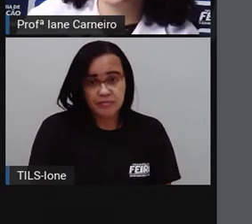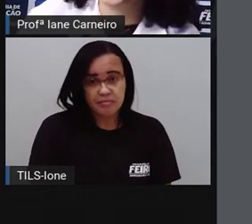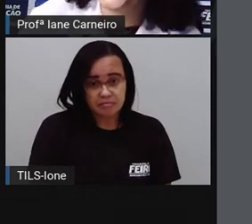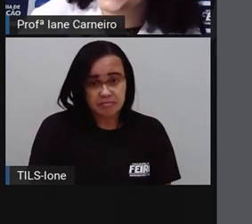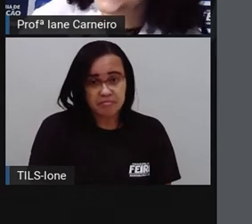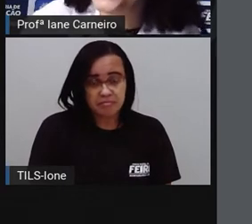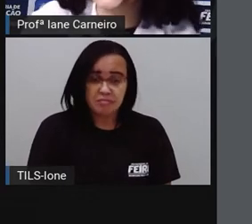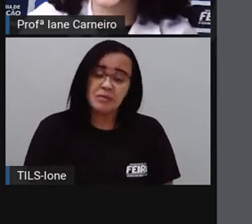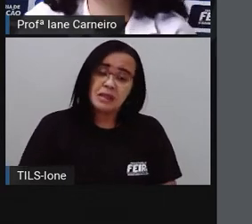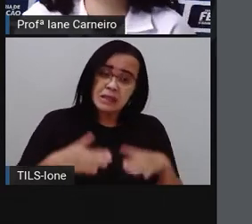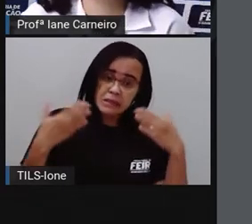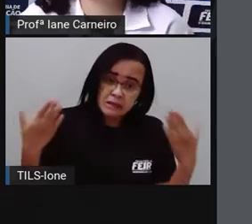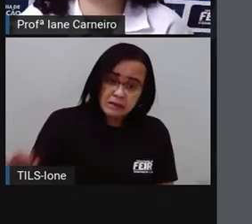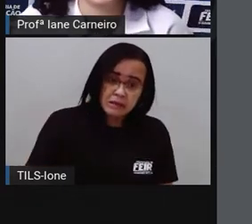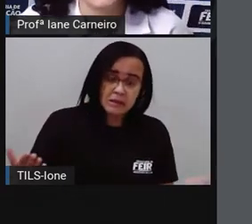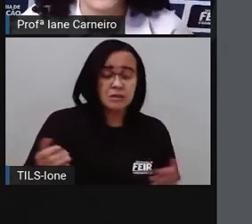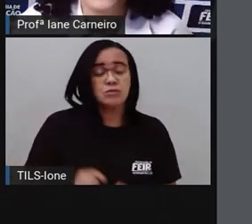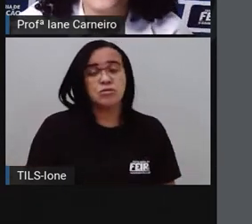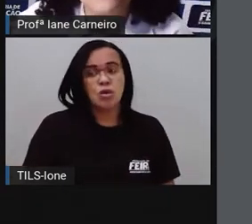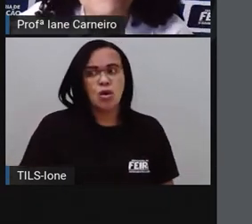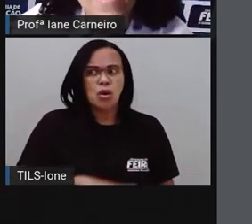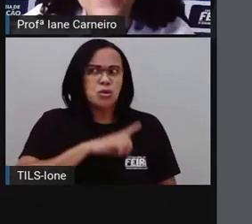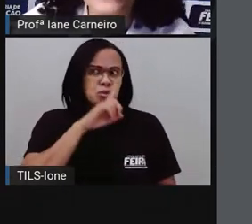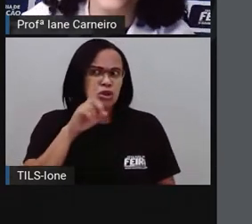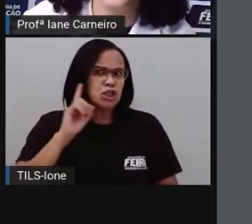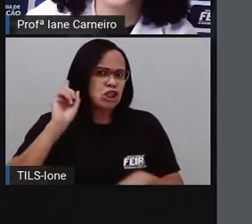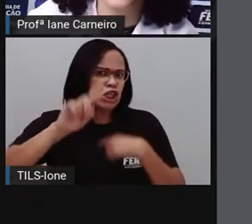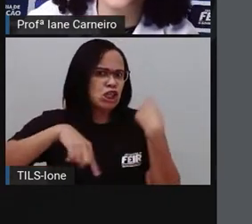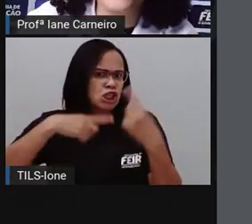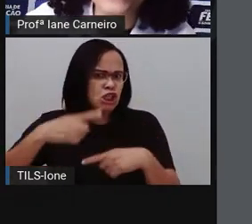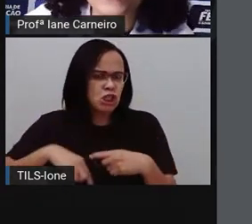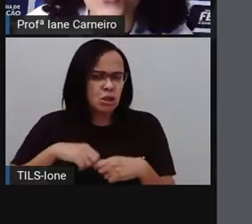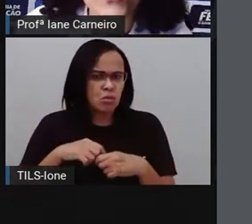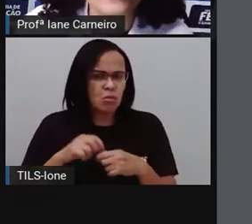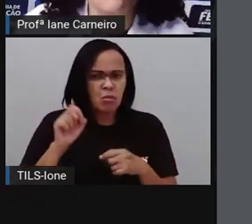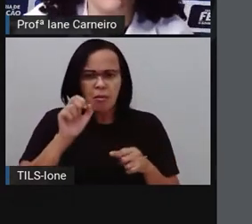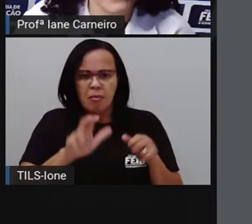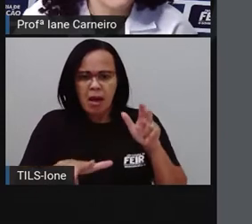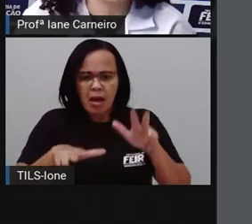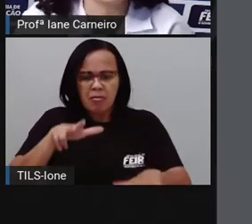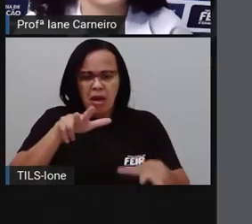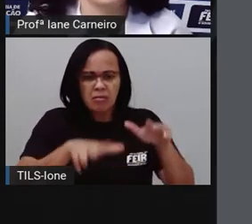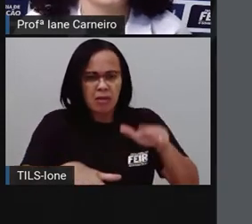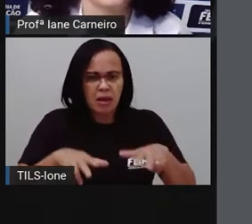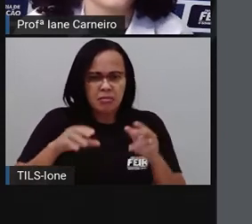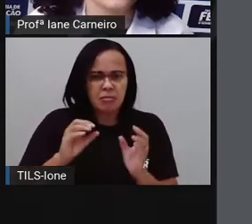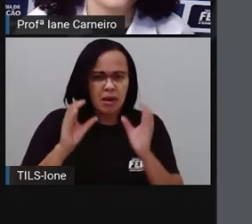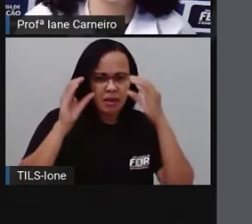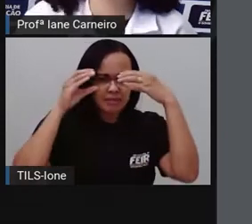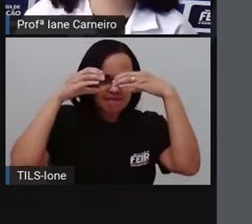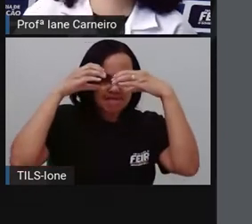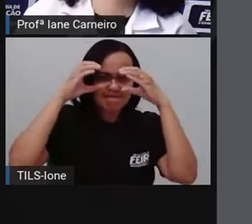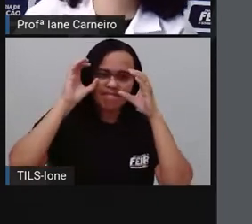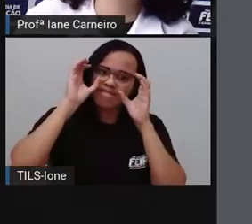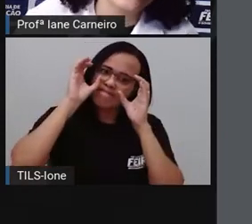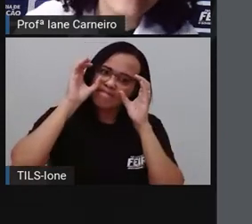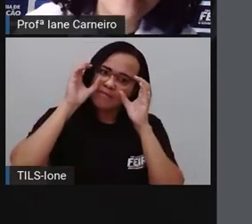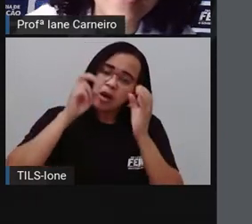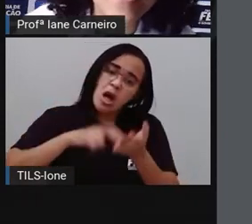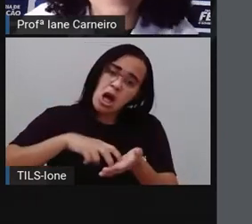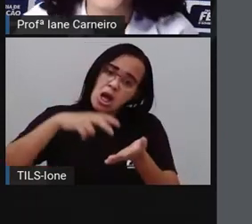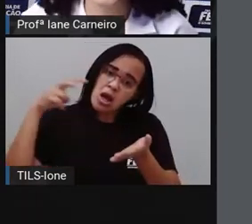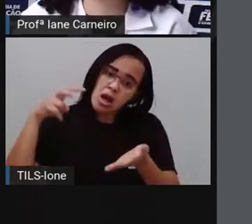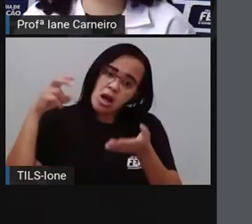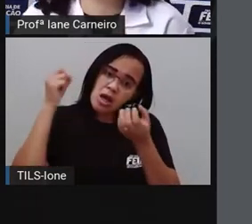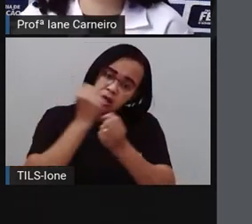Pois no outro dia, camaleão levantou-se bem cedinho. Bom dia,